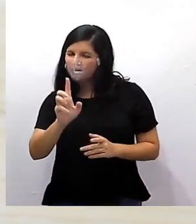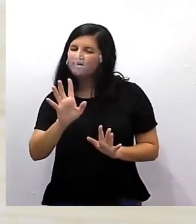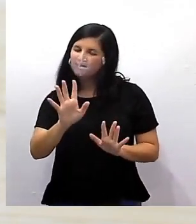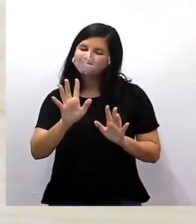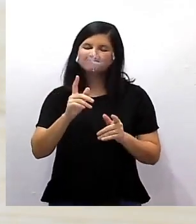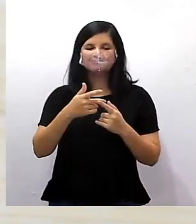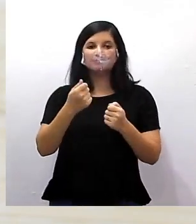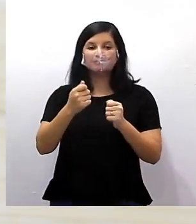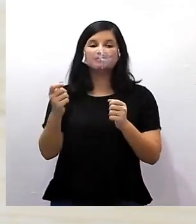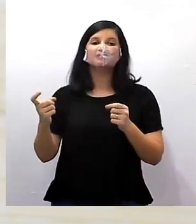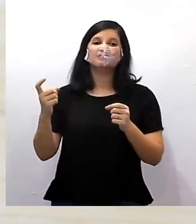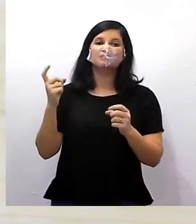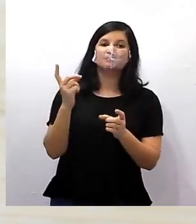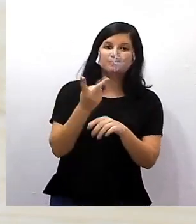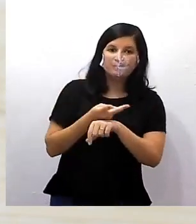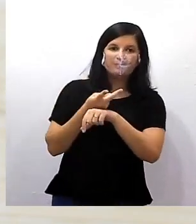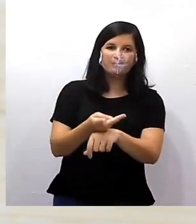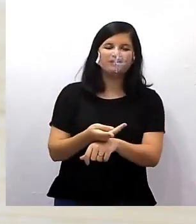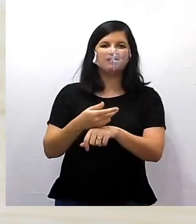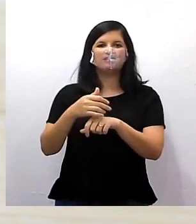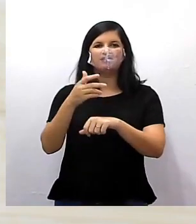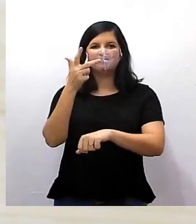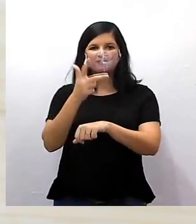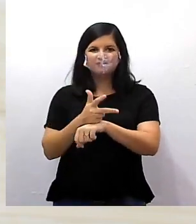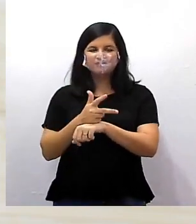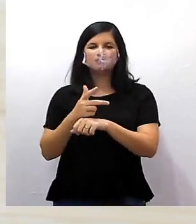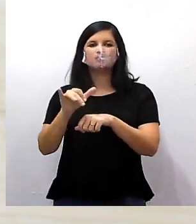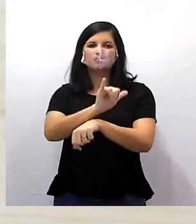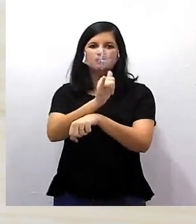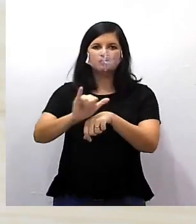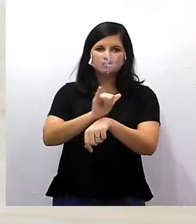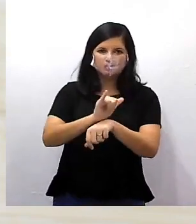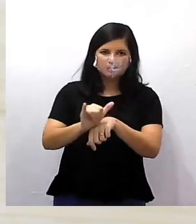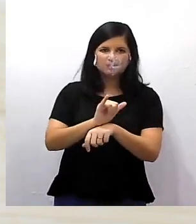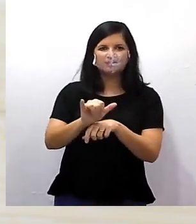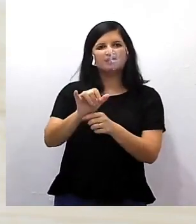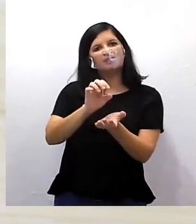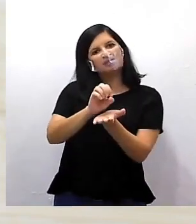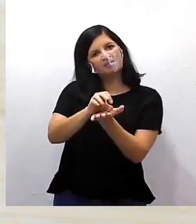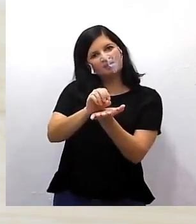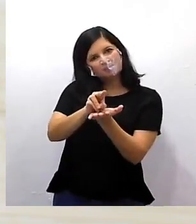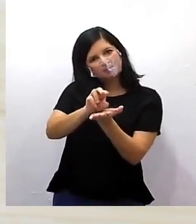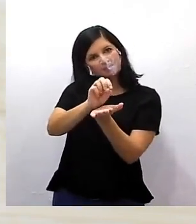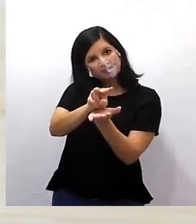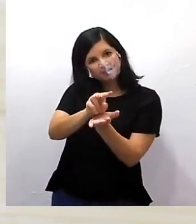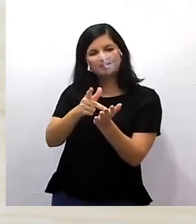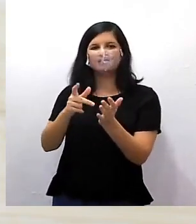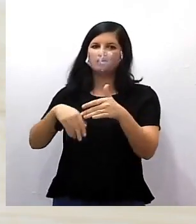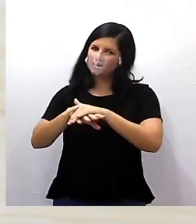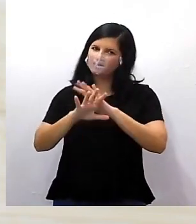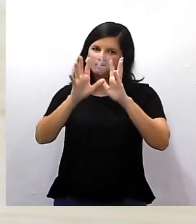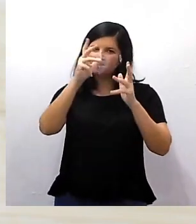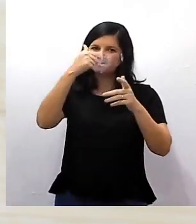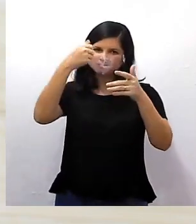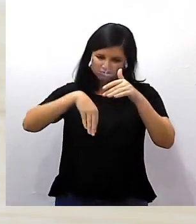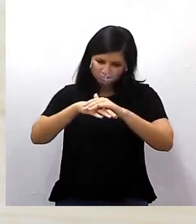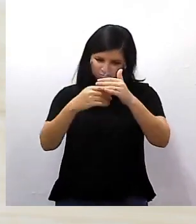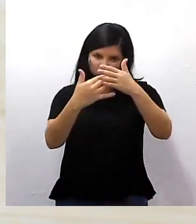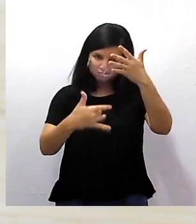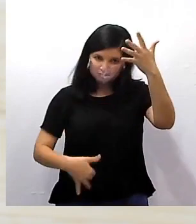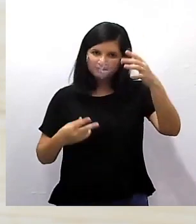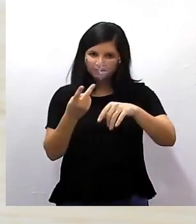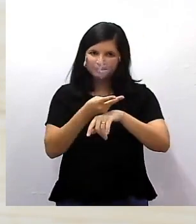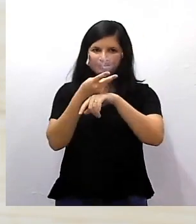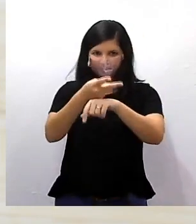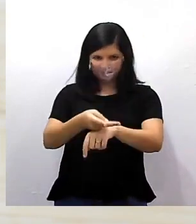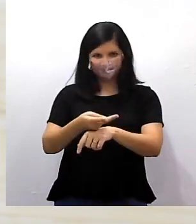acessar o acervo, né, os nossos vídeos gravados no canal do YouTube do EDUCA-PE. Tá tudo lá guardadinho, você pode revisar à vontade quando quiser.